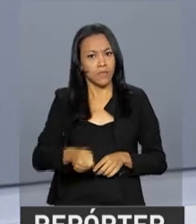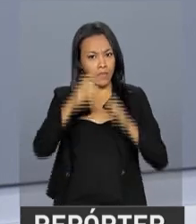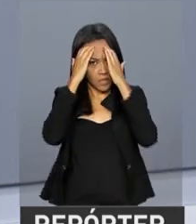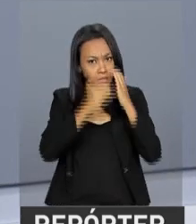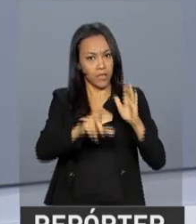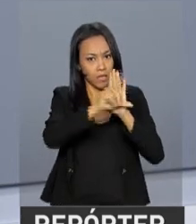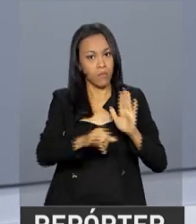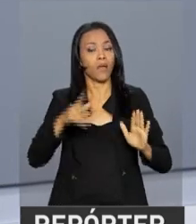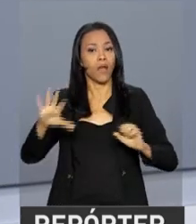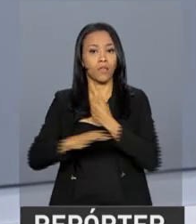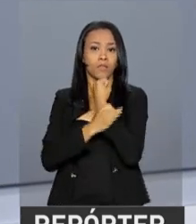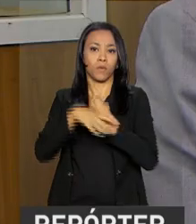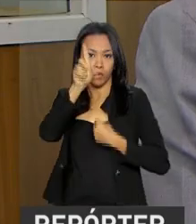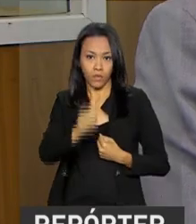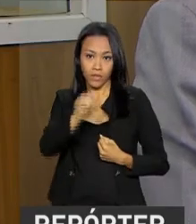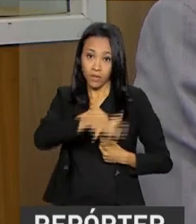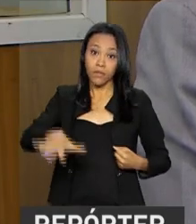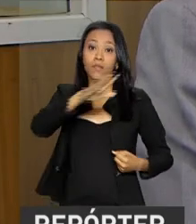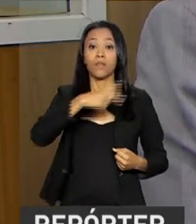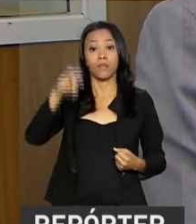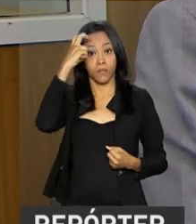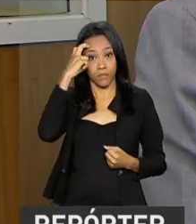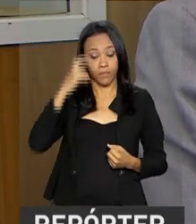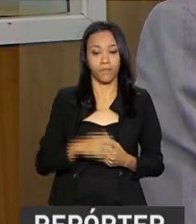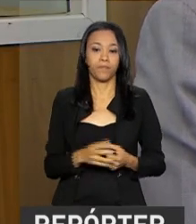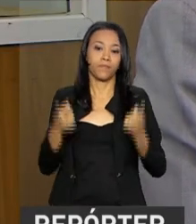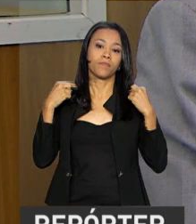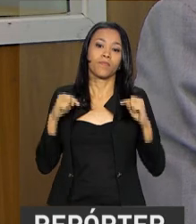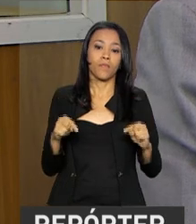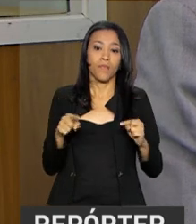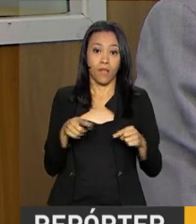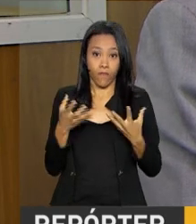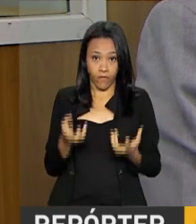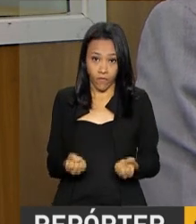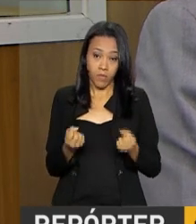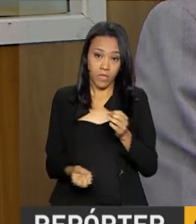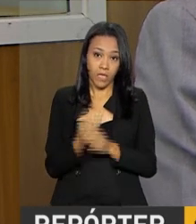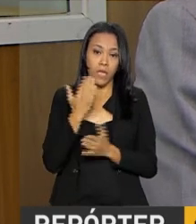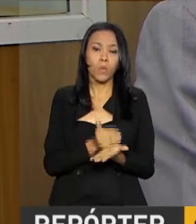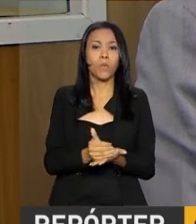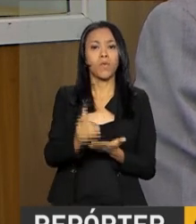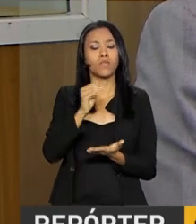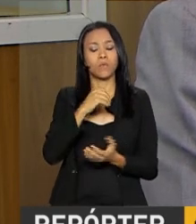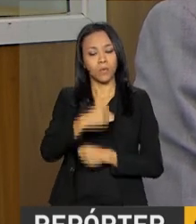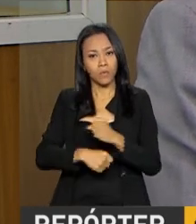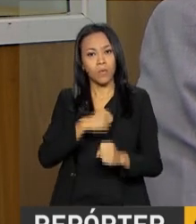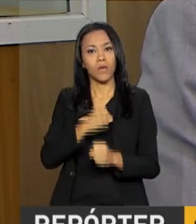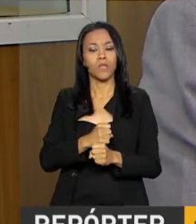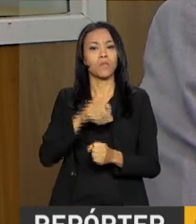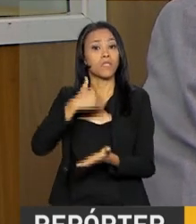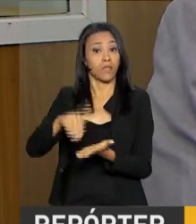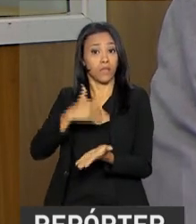na área cultural vamos criar agora é no início do ano a secretaria do direito autoral no